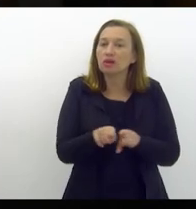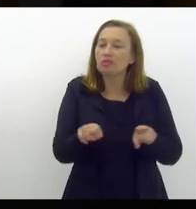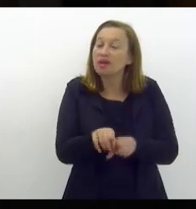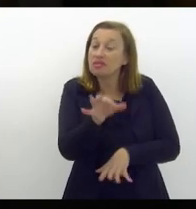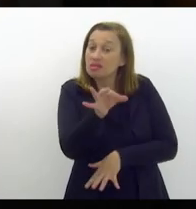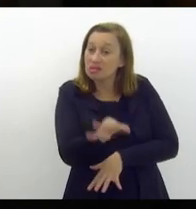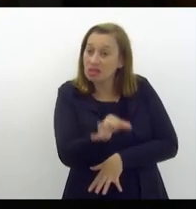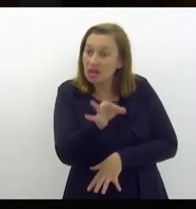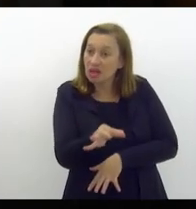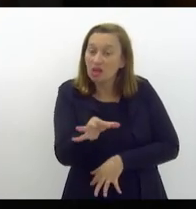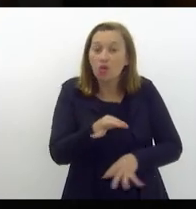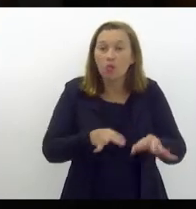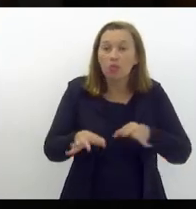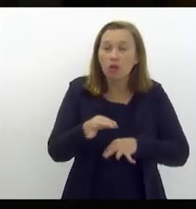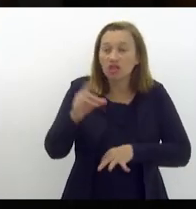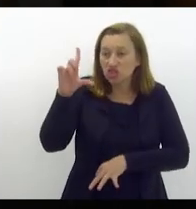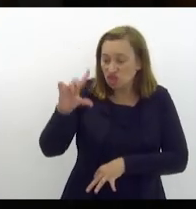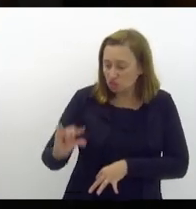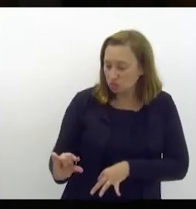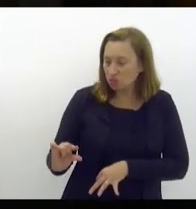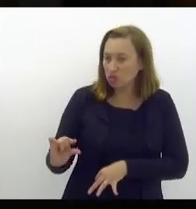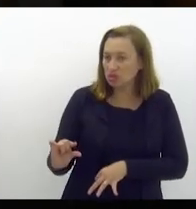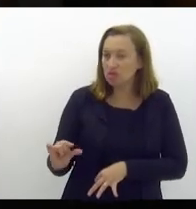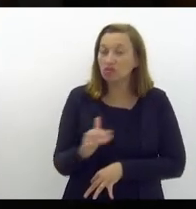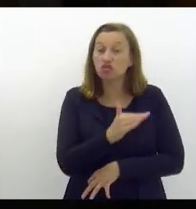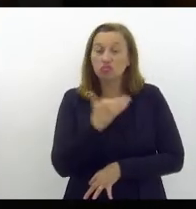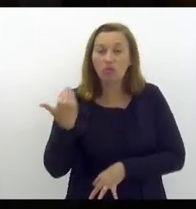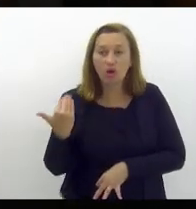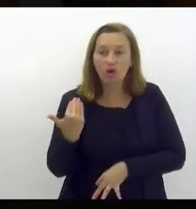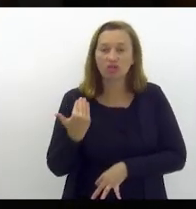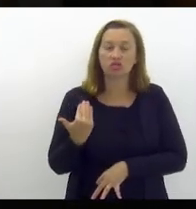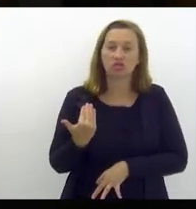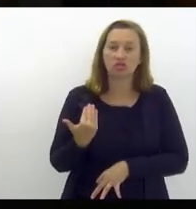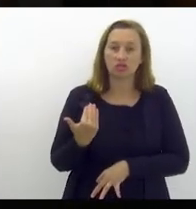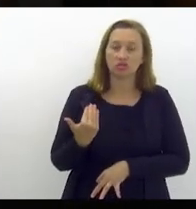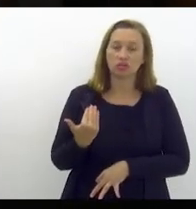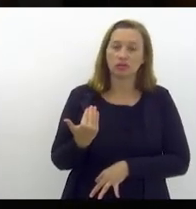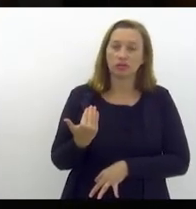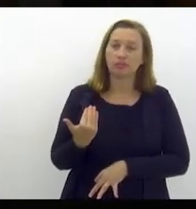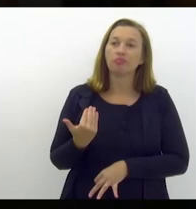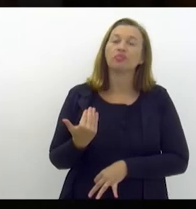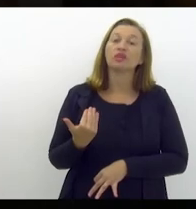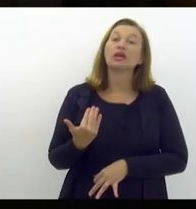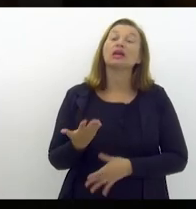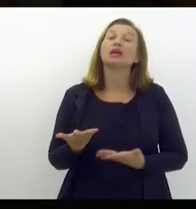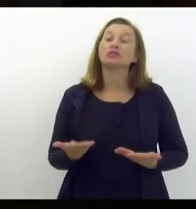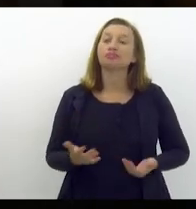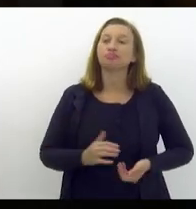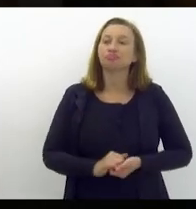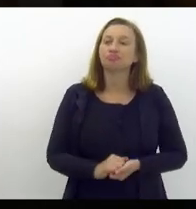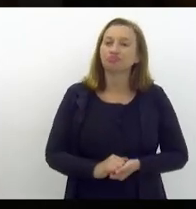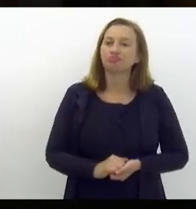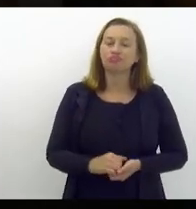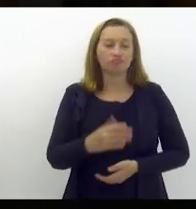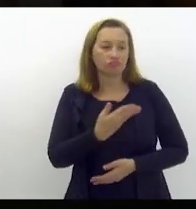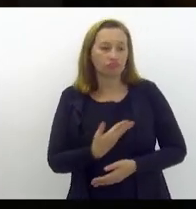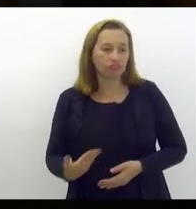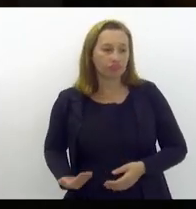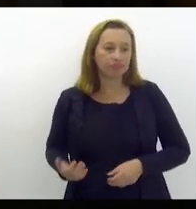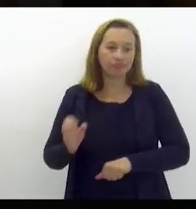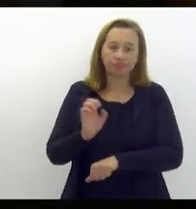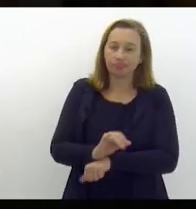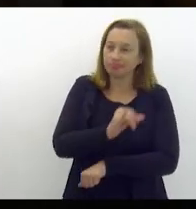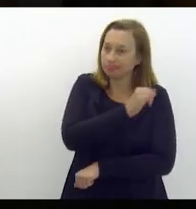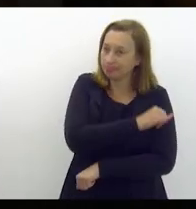concreta, um plano de redução da letalidade policial. E isso, inclusive, o governador do estado do